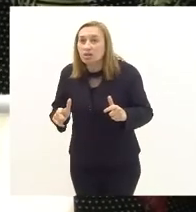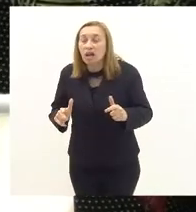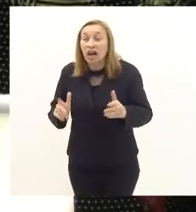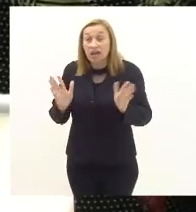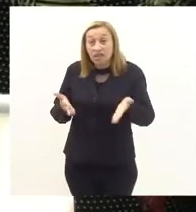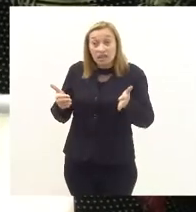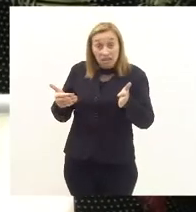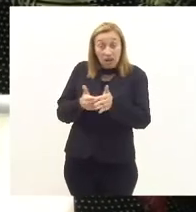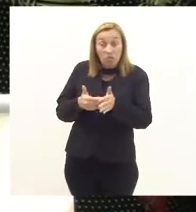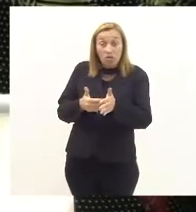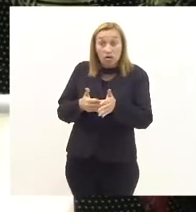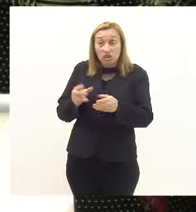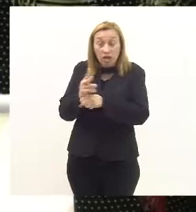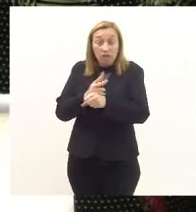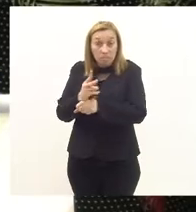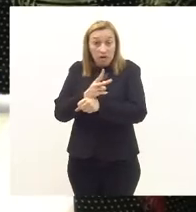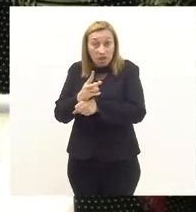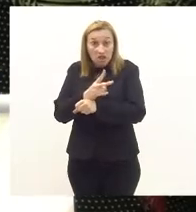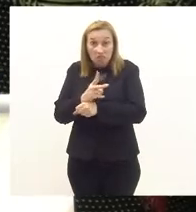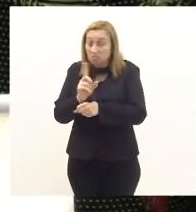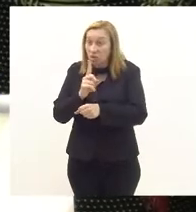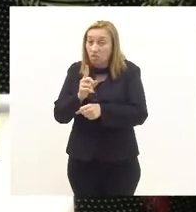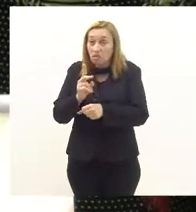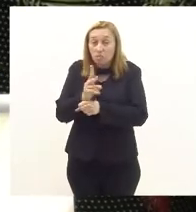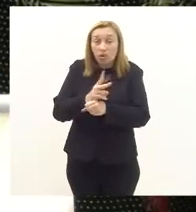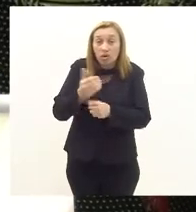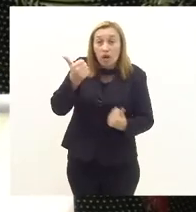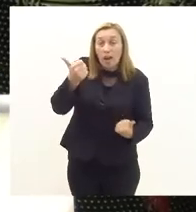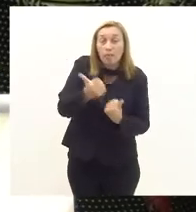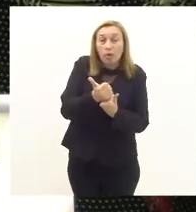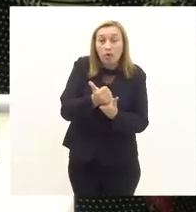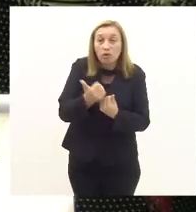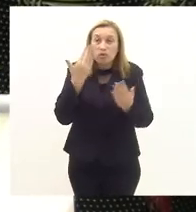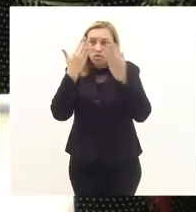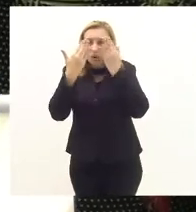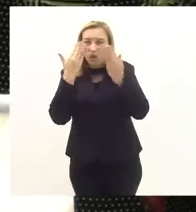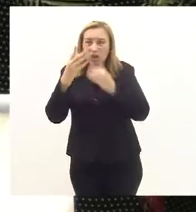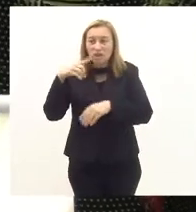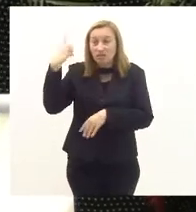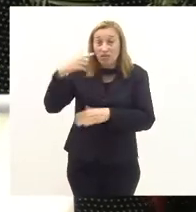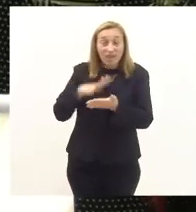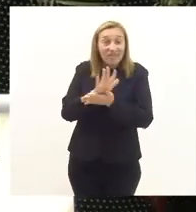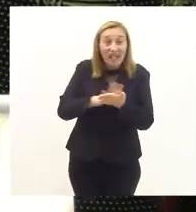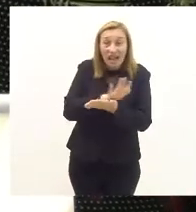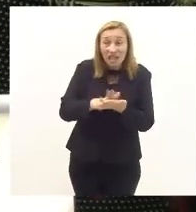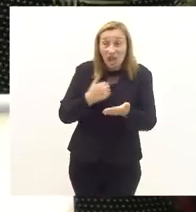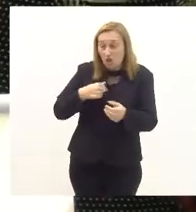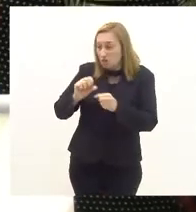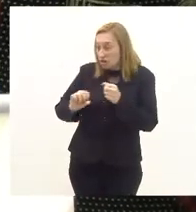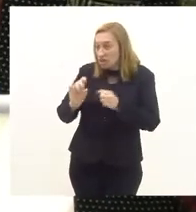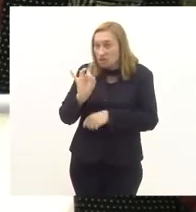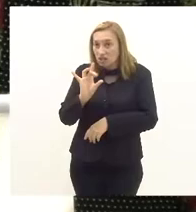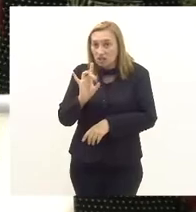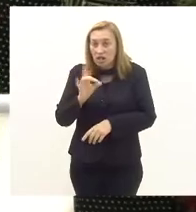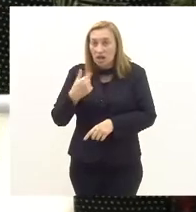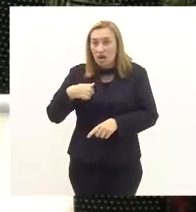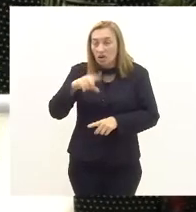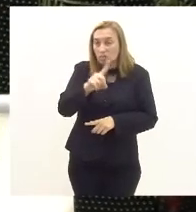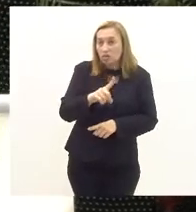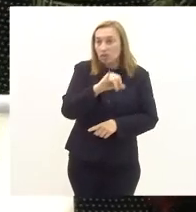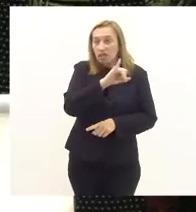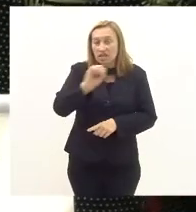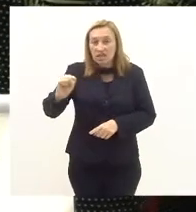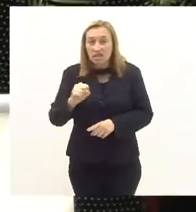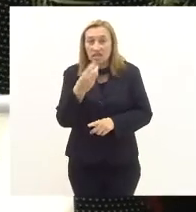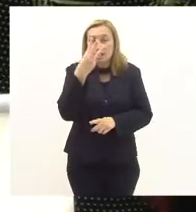procurou para me dar apoio psicológico, psiquiatra, nem advogado, estou fazendo tudo sozinha. Entrei pelo INSS, estou 3 meses sem